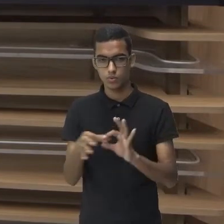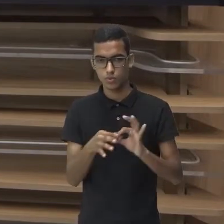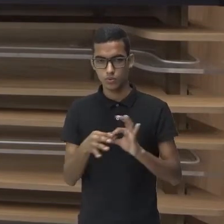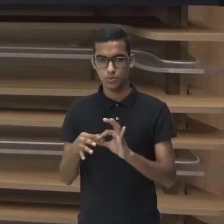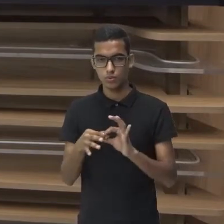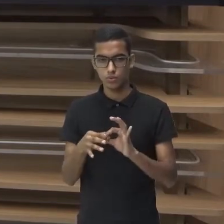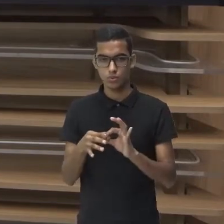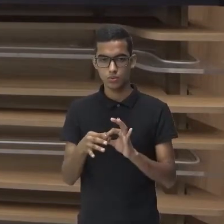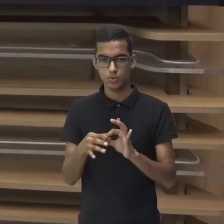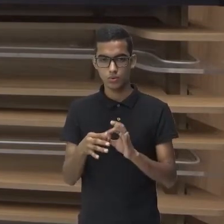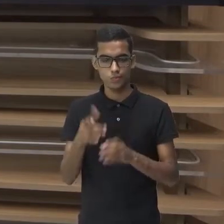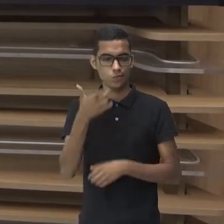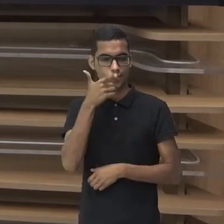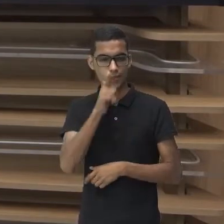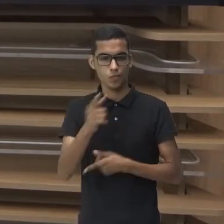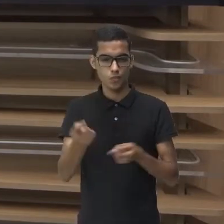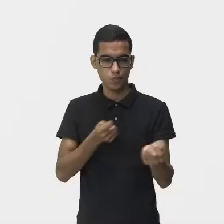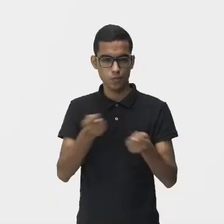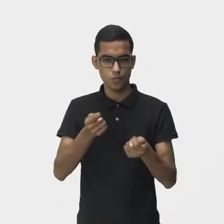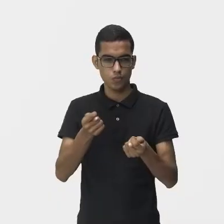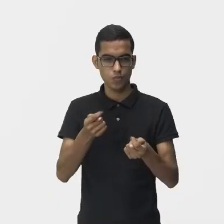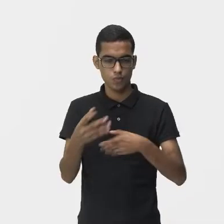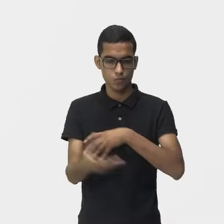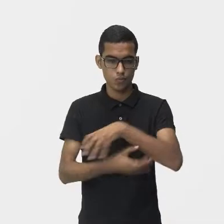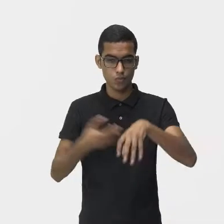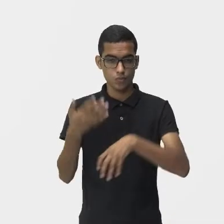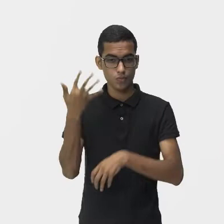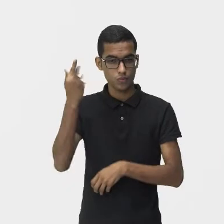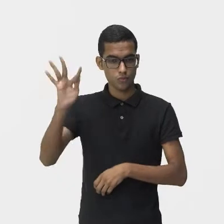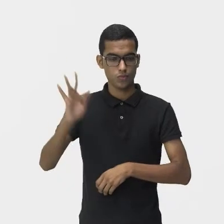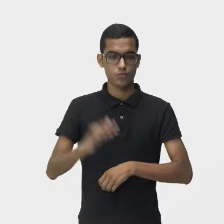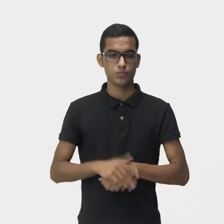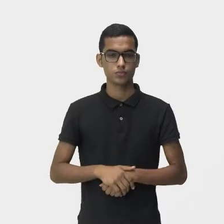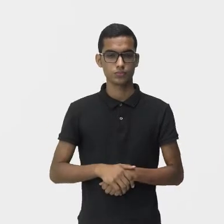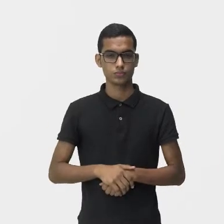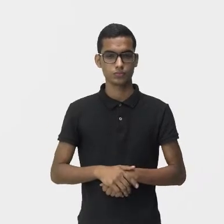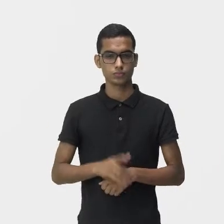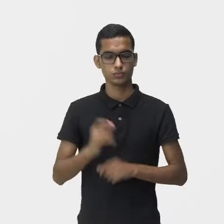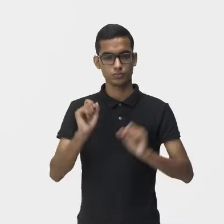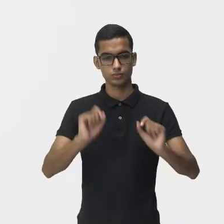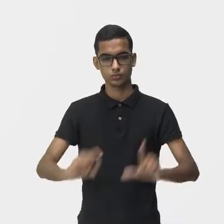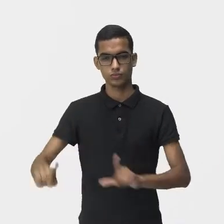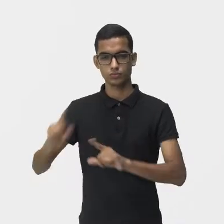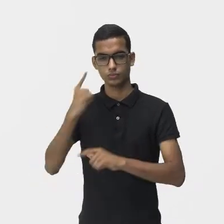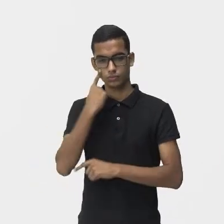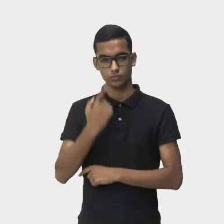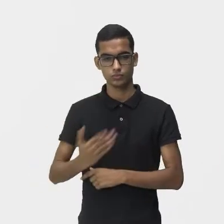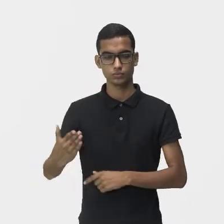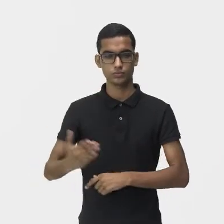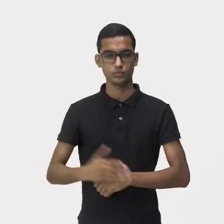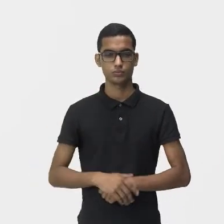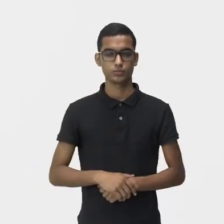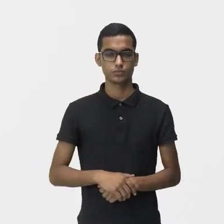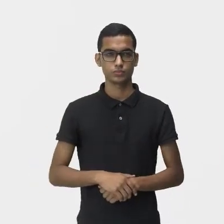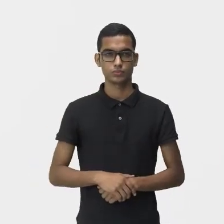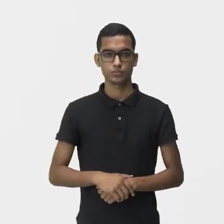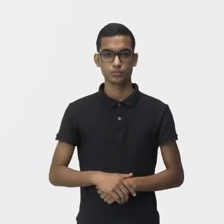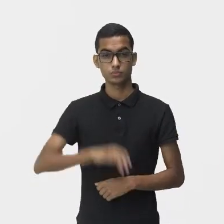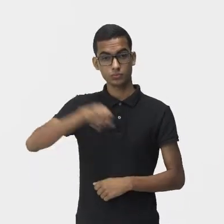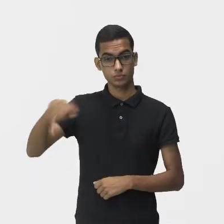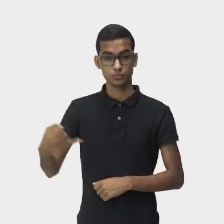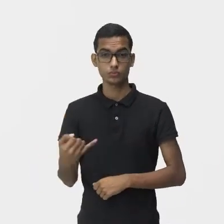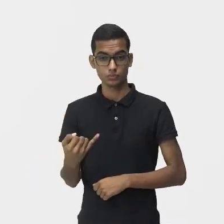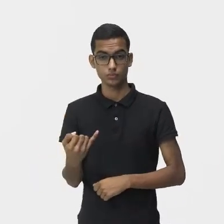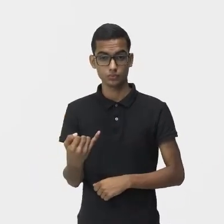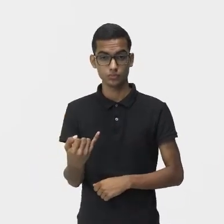do poder e o controle da Revolução. Vamos lá para a nossa próxima cartela. Aproveitando